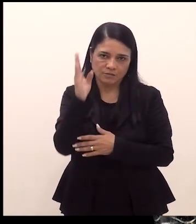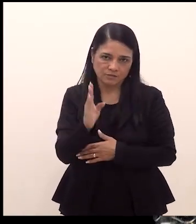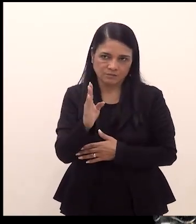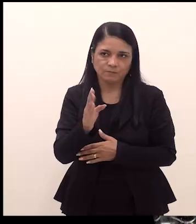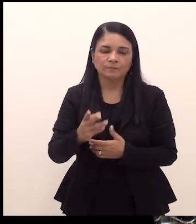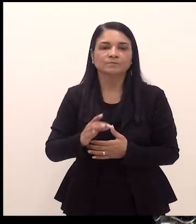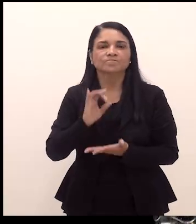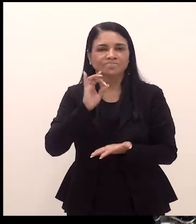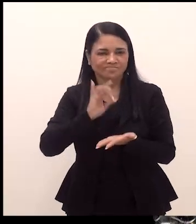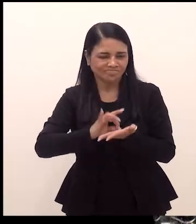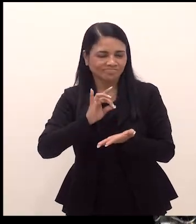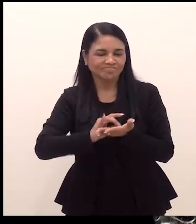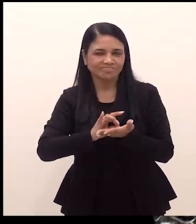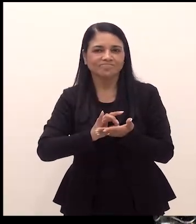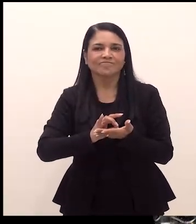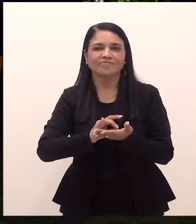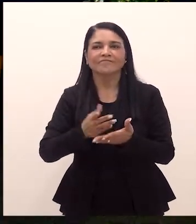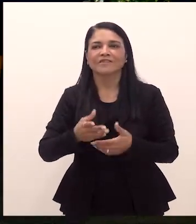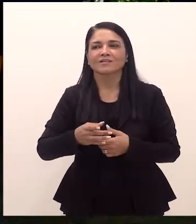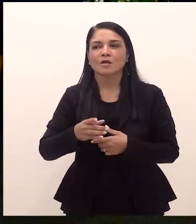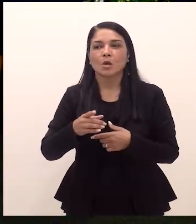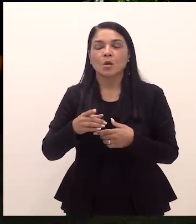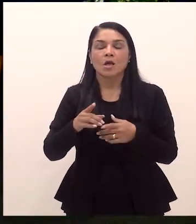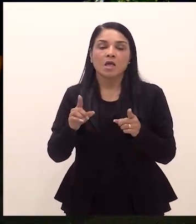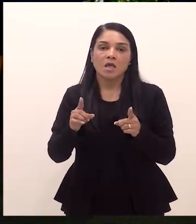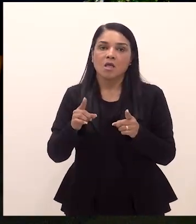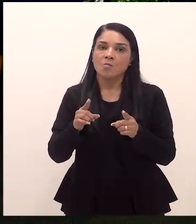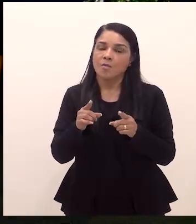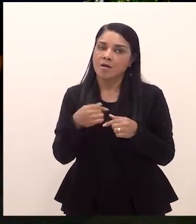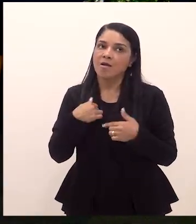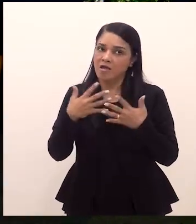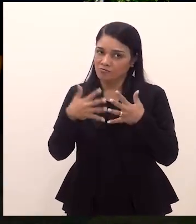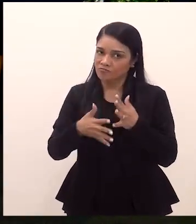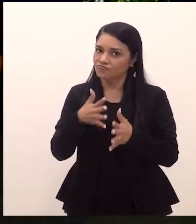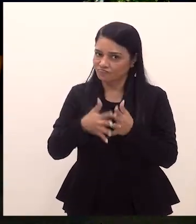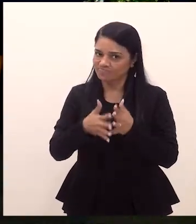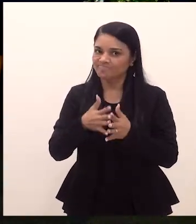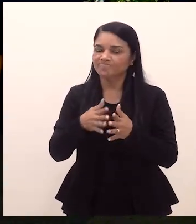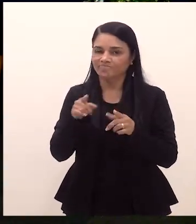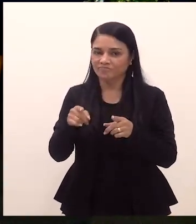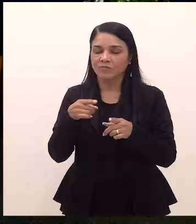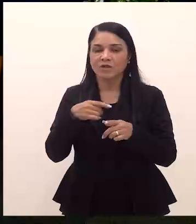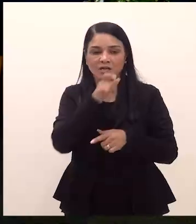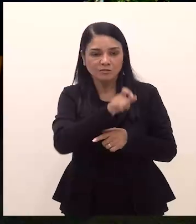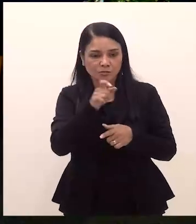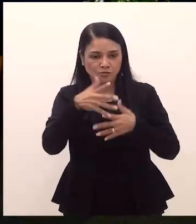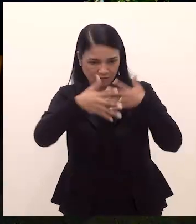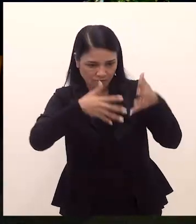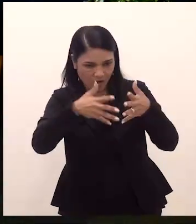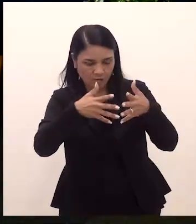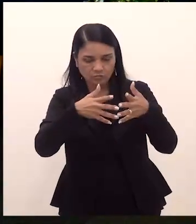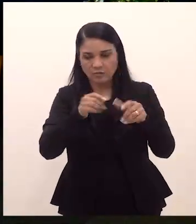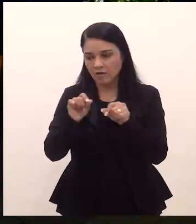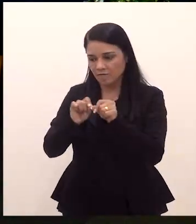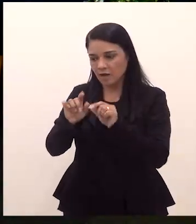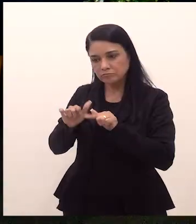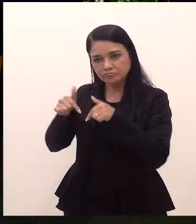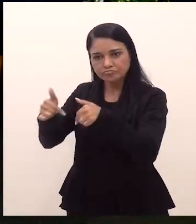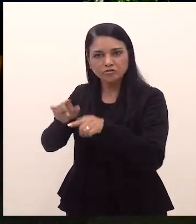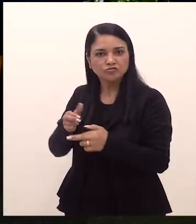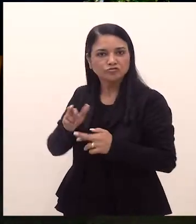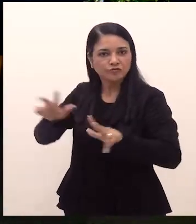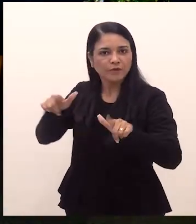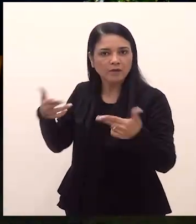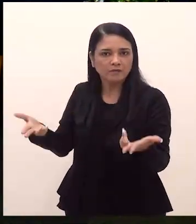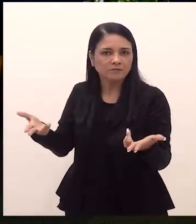proteger a democracia no Brasil. Com certeza, essa distopia é muito complicada, né? Uma linha muito tênue, né? Porque as pessoas falam uma